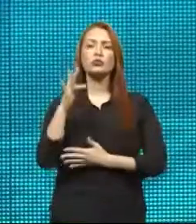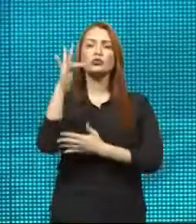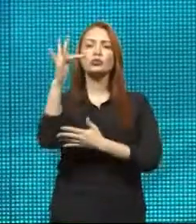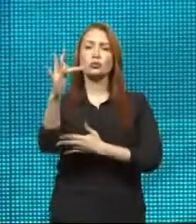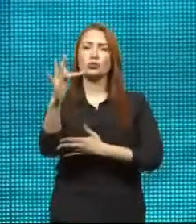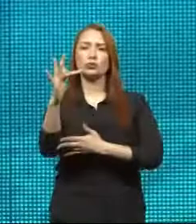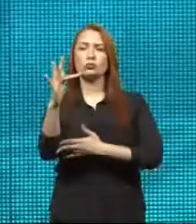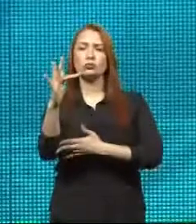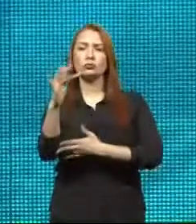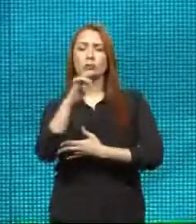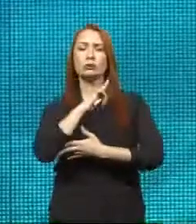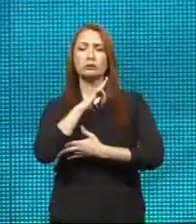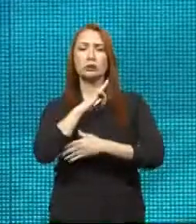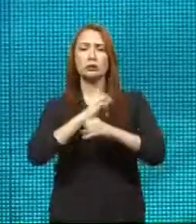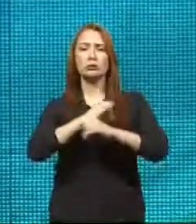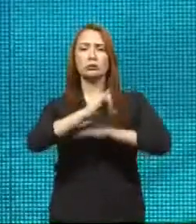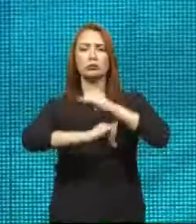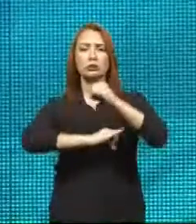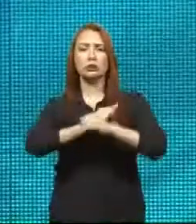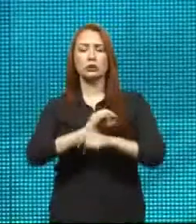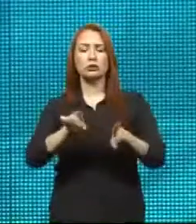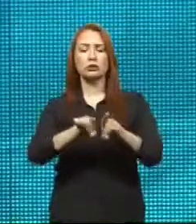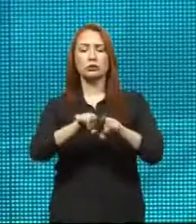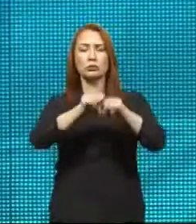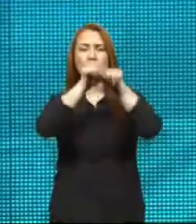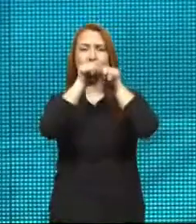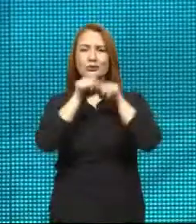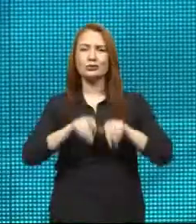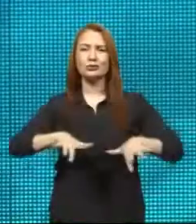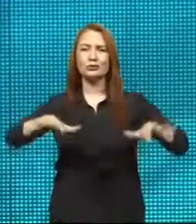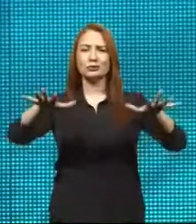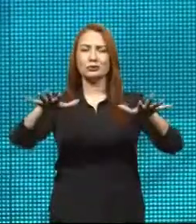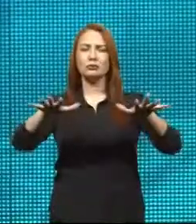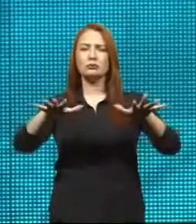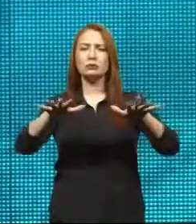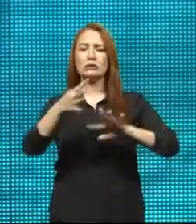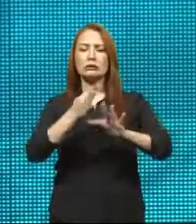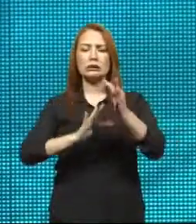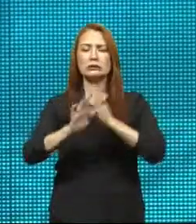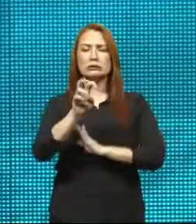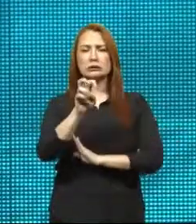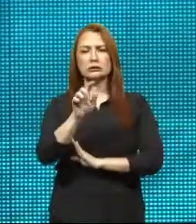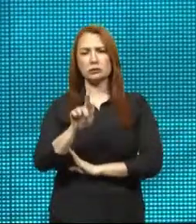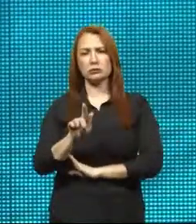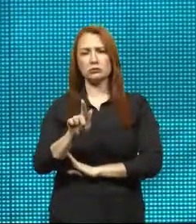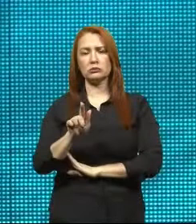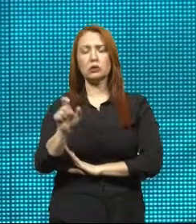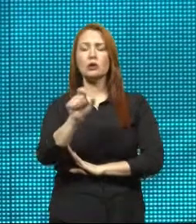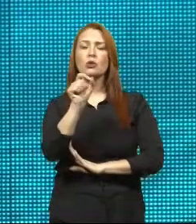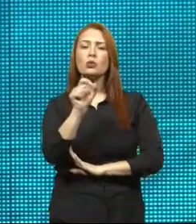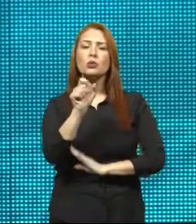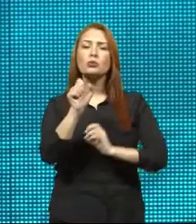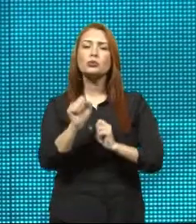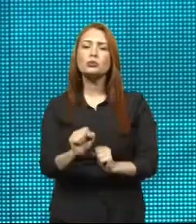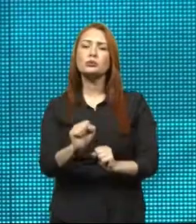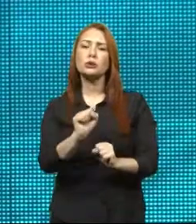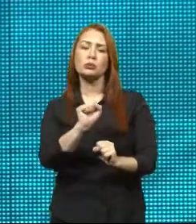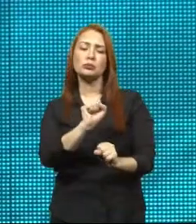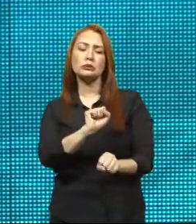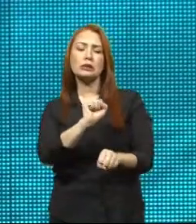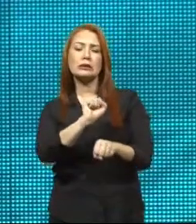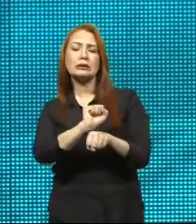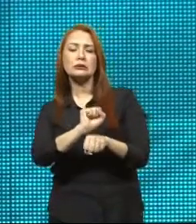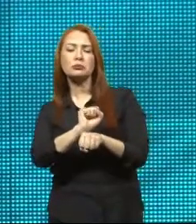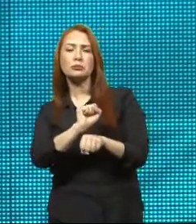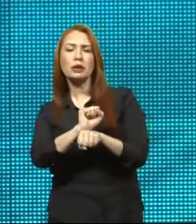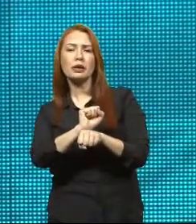sobretudo com a difusão da tecnologia 5G? O que podemos esperar de mudança